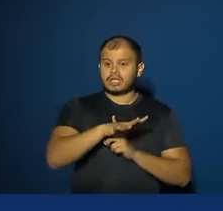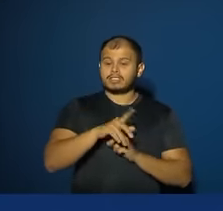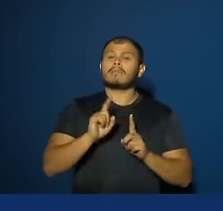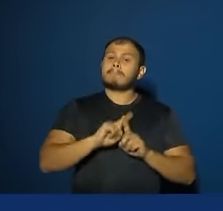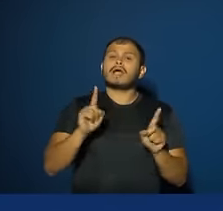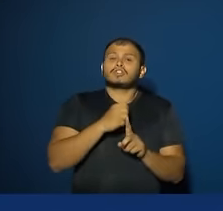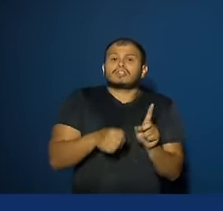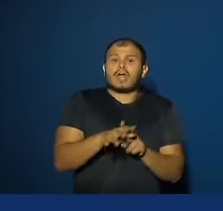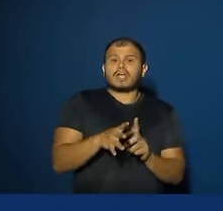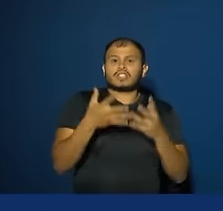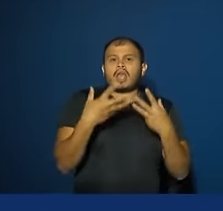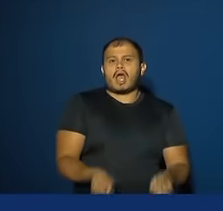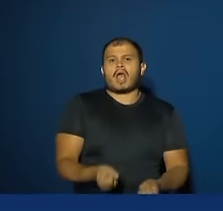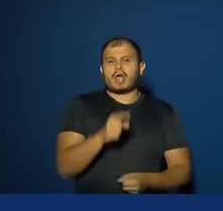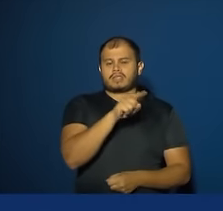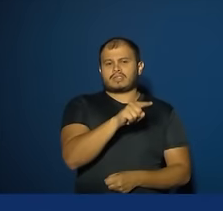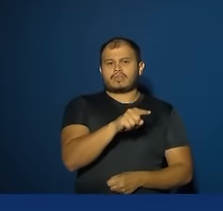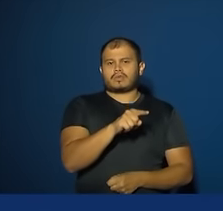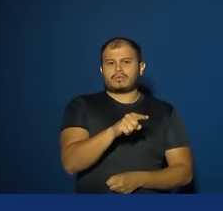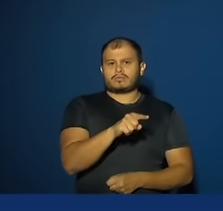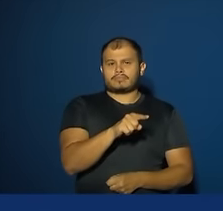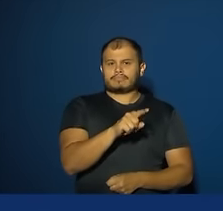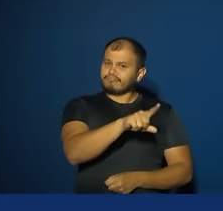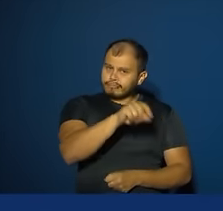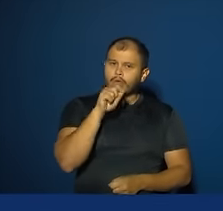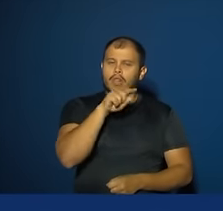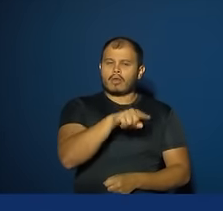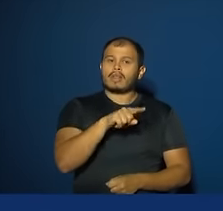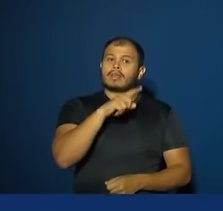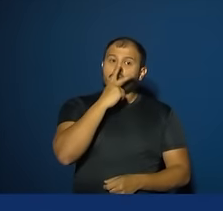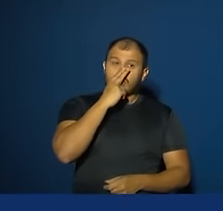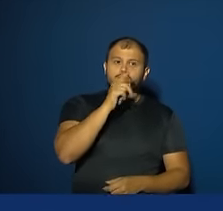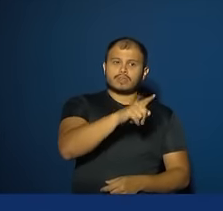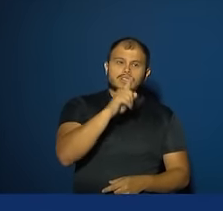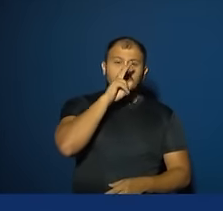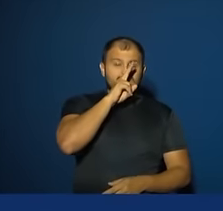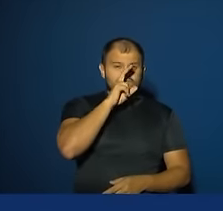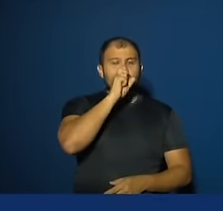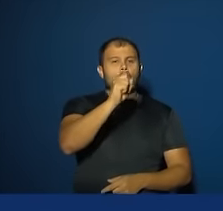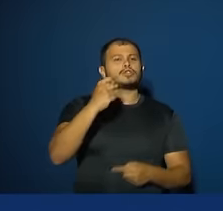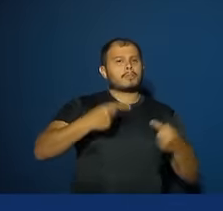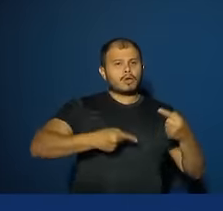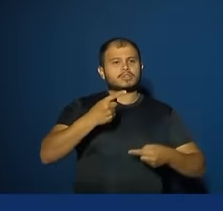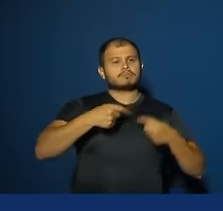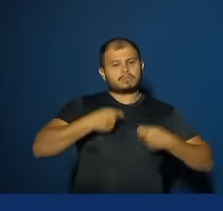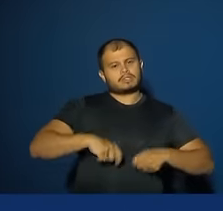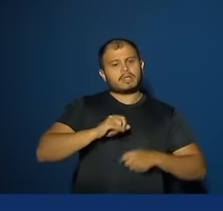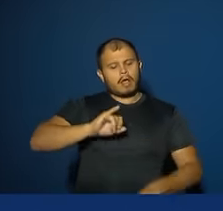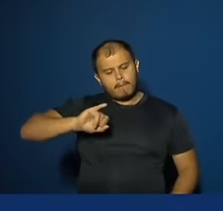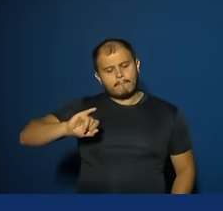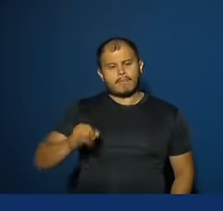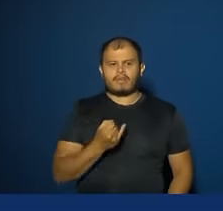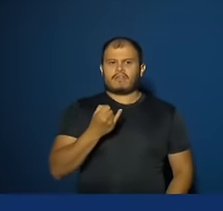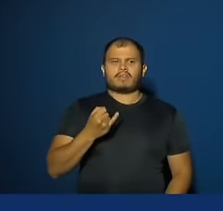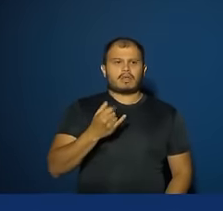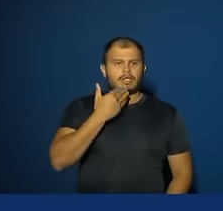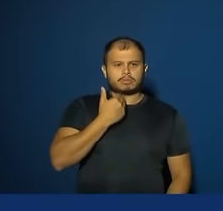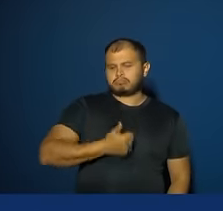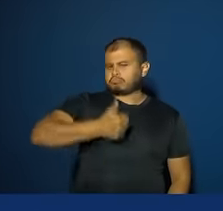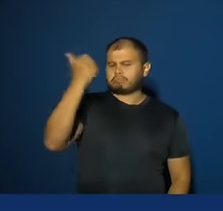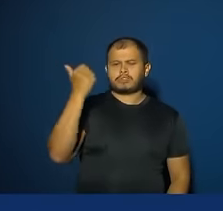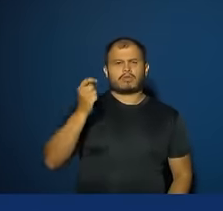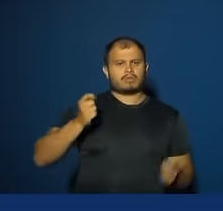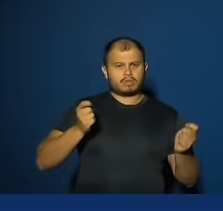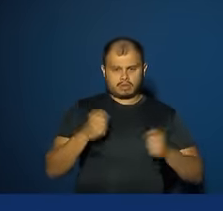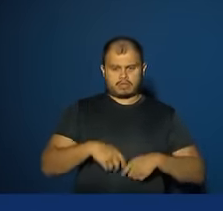escolheu ele então acho que isso é um triunfo político que eles devem tentar usar da melhor maneira e eu acho que a direção é essa